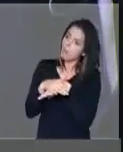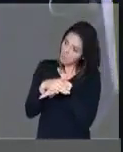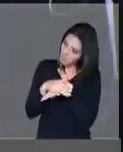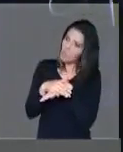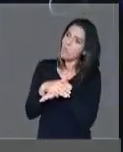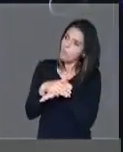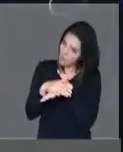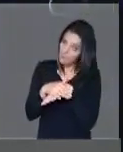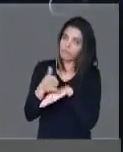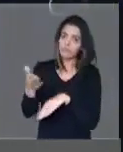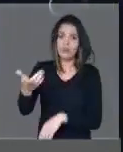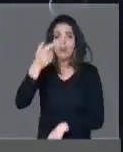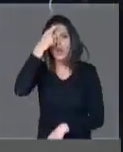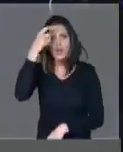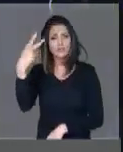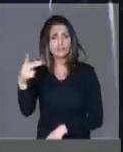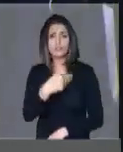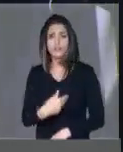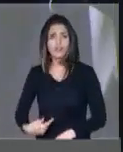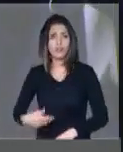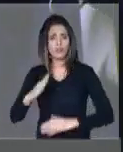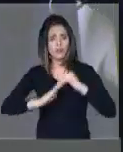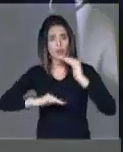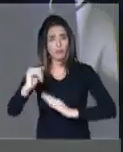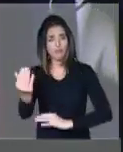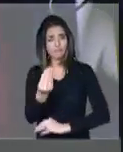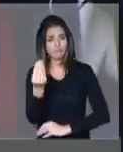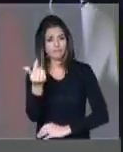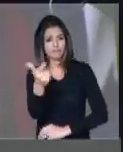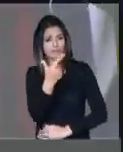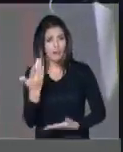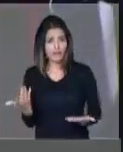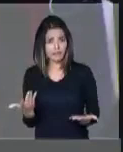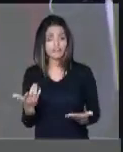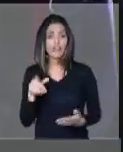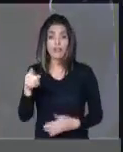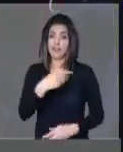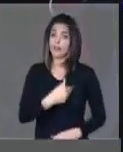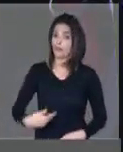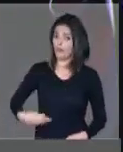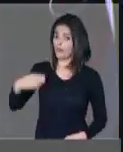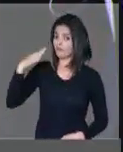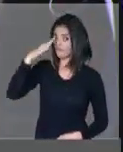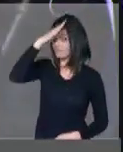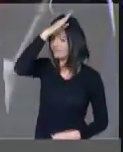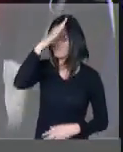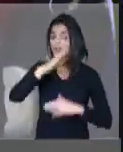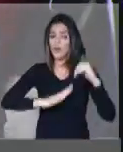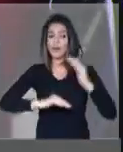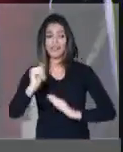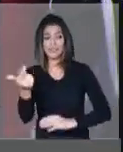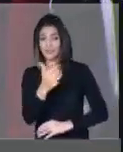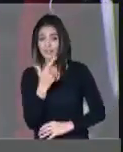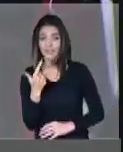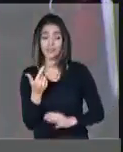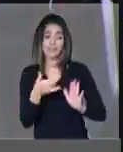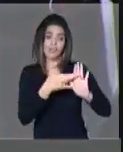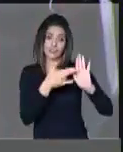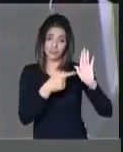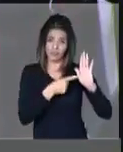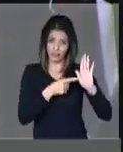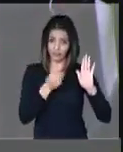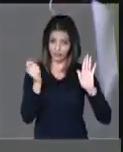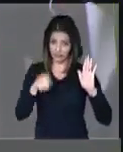governo incompetente. Para um governo incompetente, como o de Jair Bolsonaro, não tem regimento que